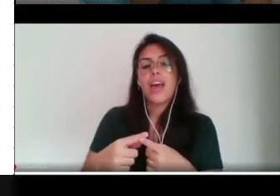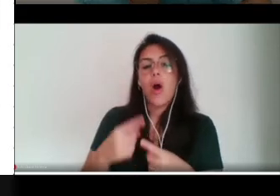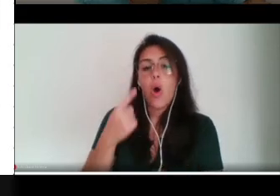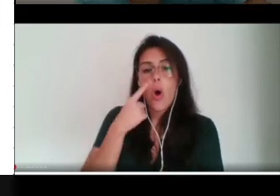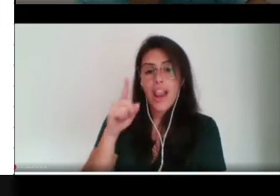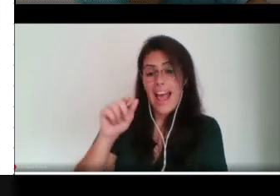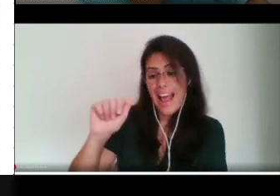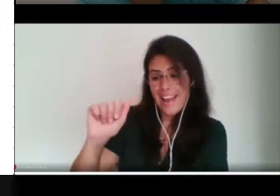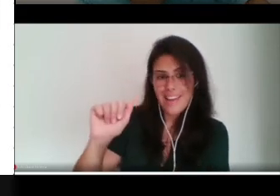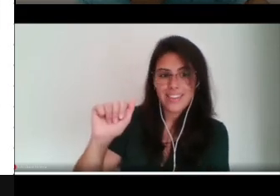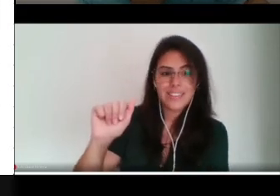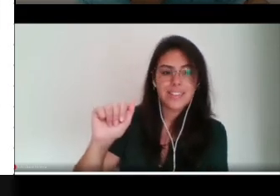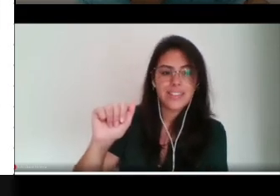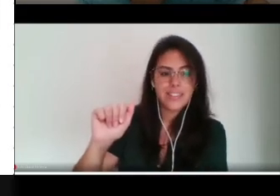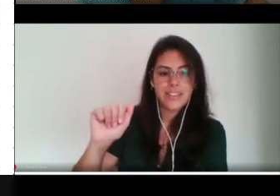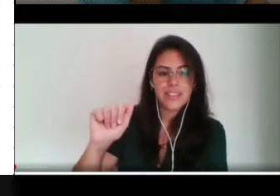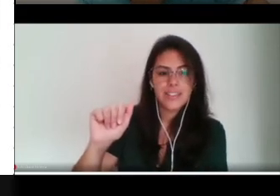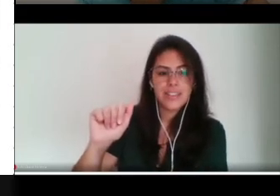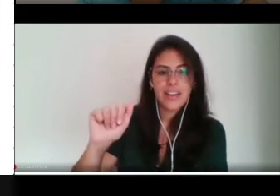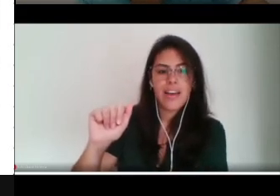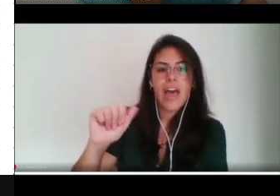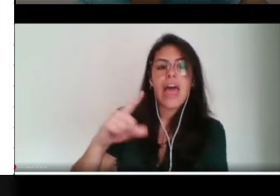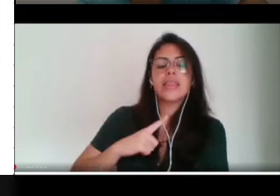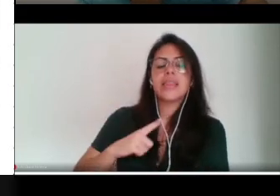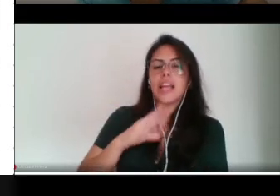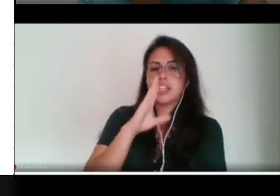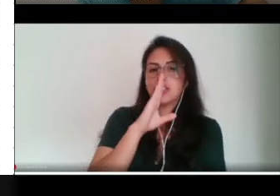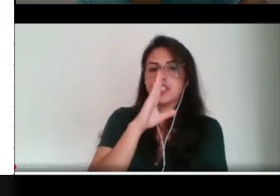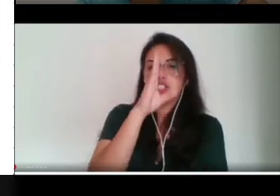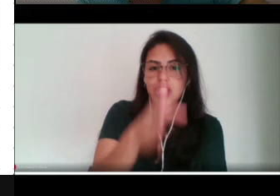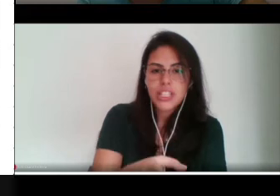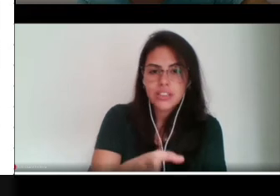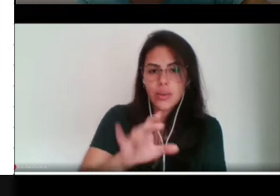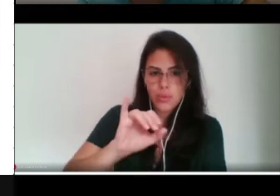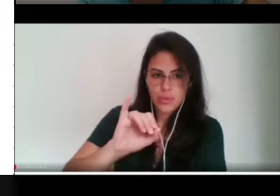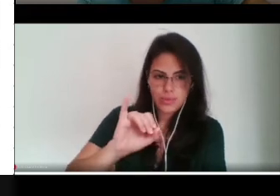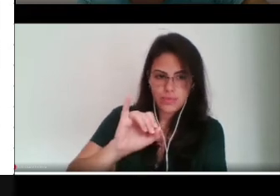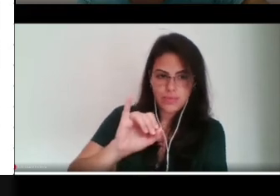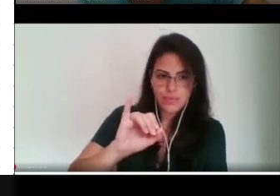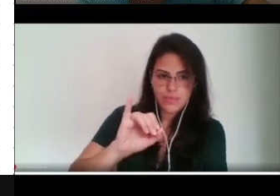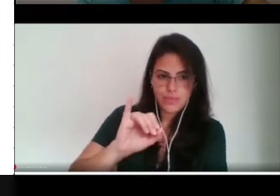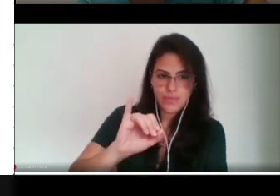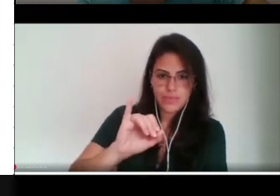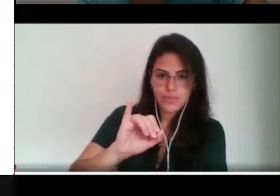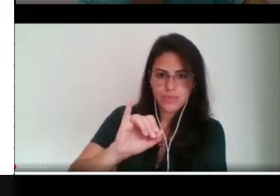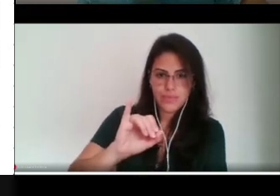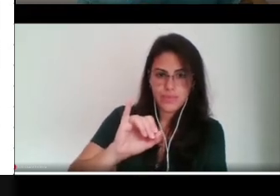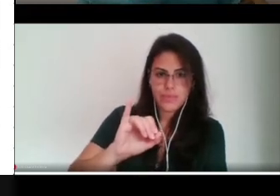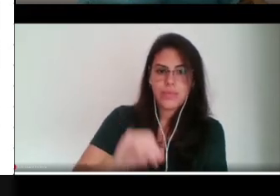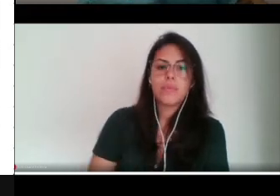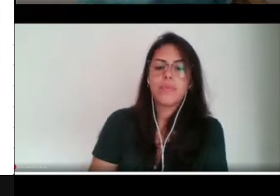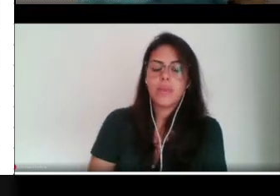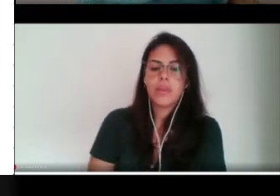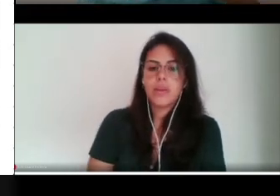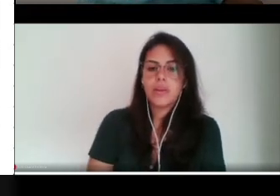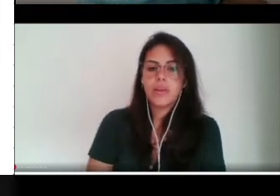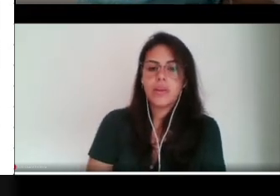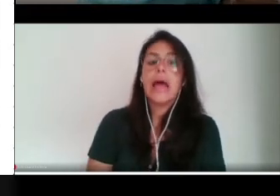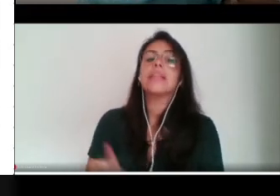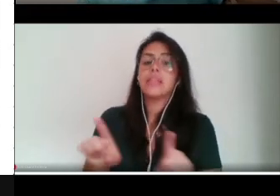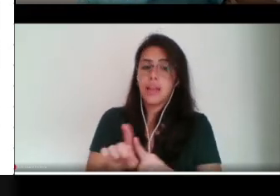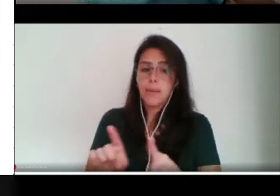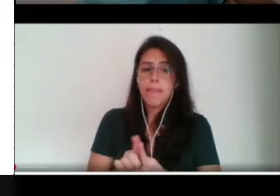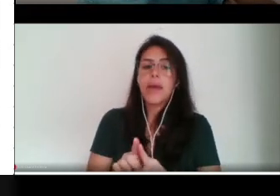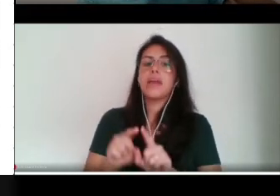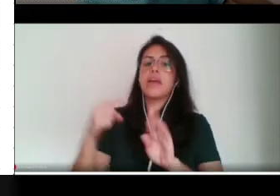né? E B VEC C tem um componente em I e um componente em J. Só que quando eu estou fazendo um